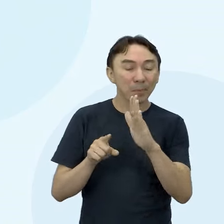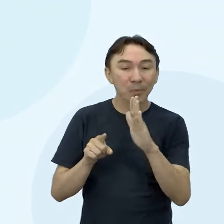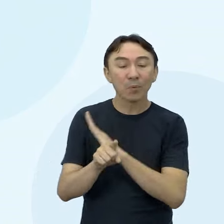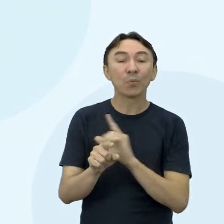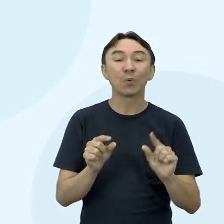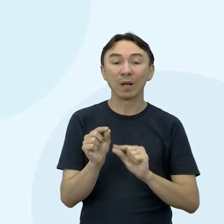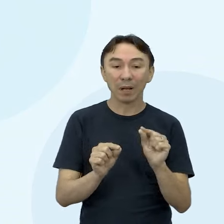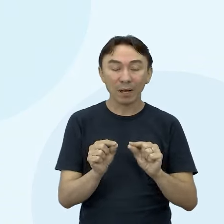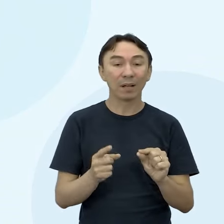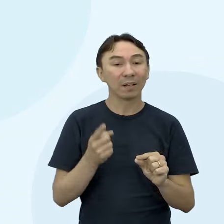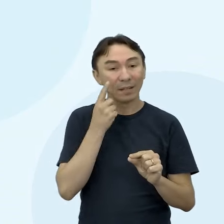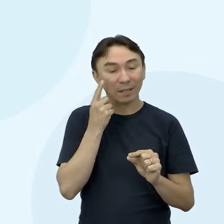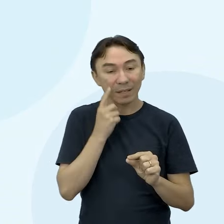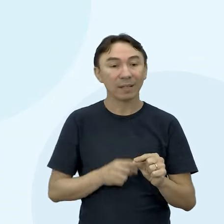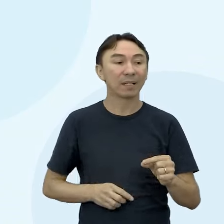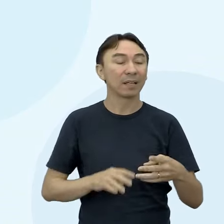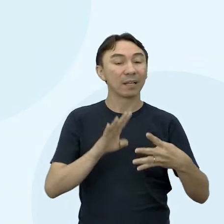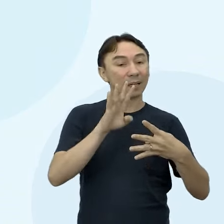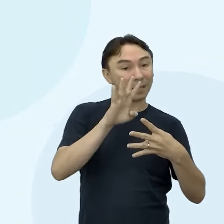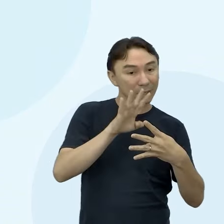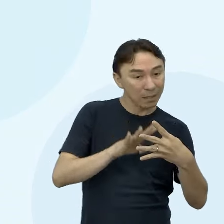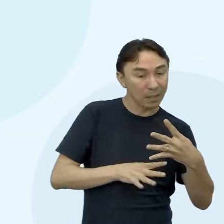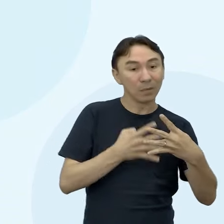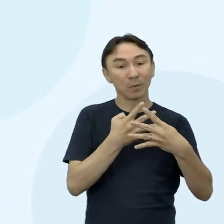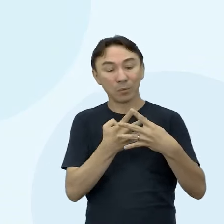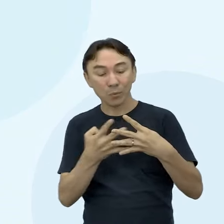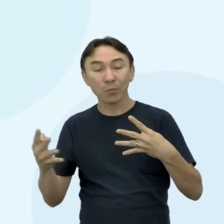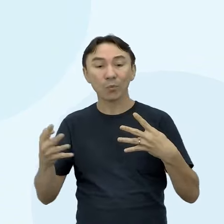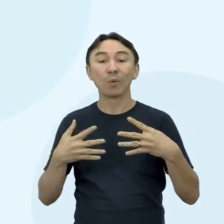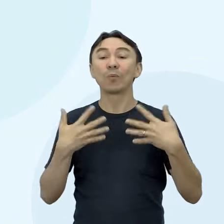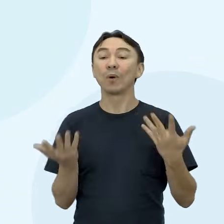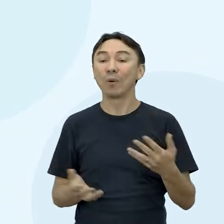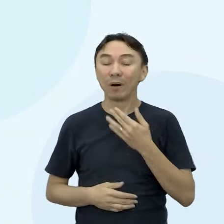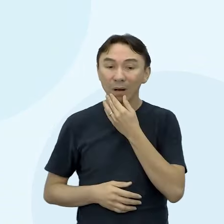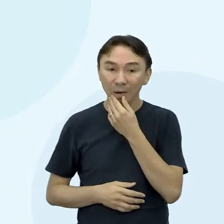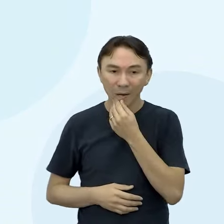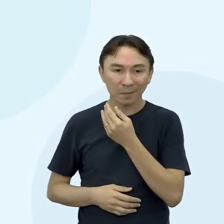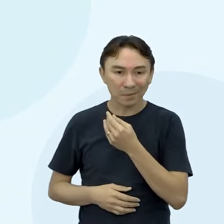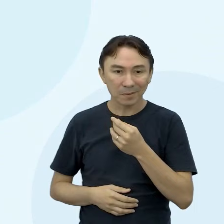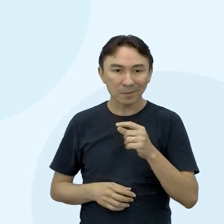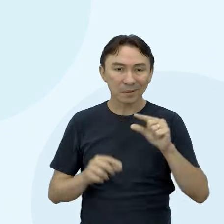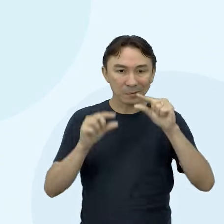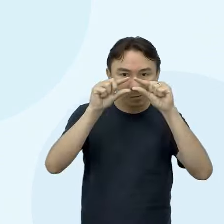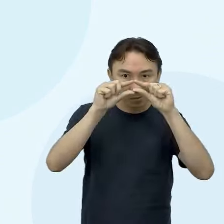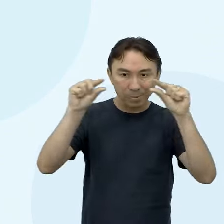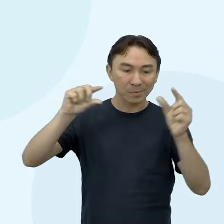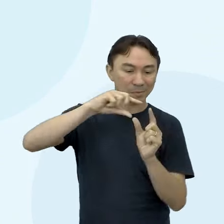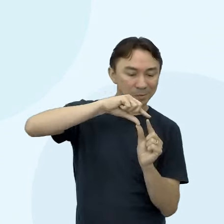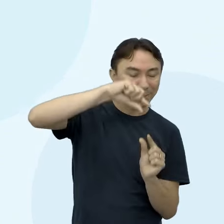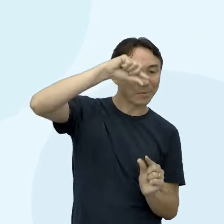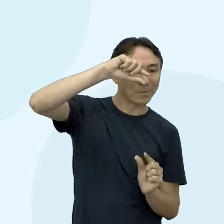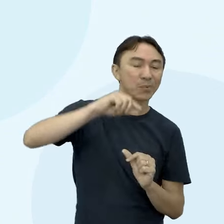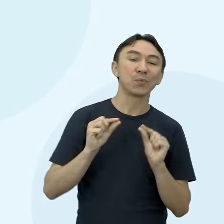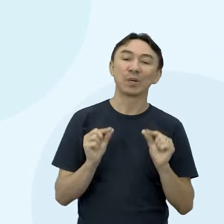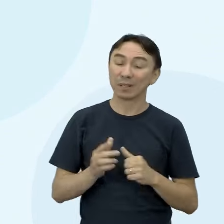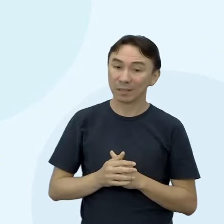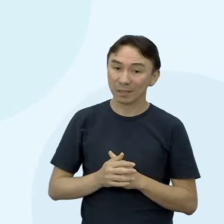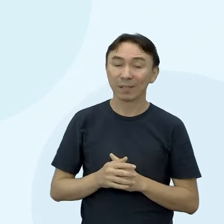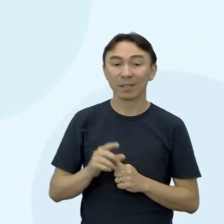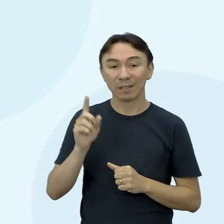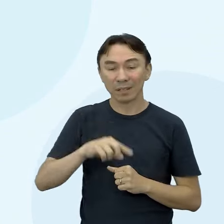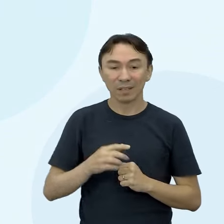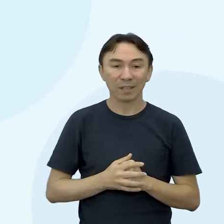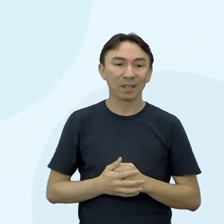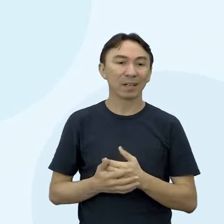as linhas e as colunas? Então, provavelmente vocês puderam perceber, são pessoas, as